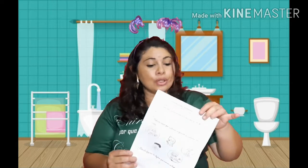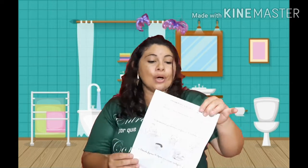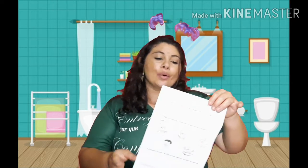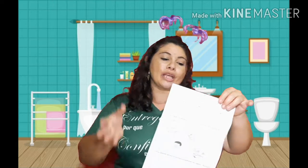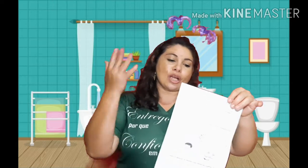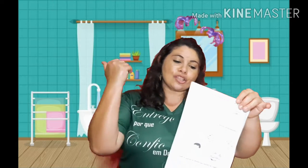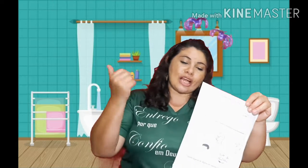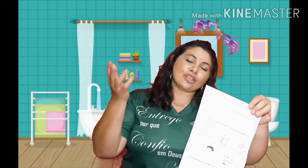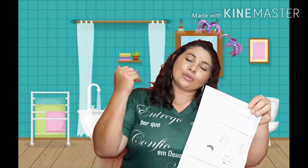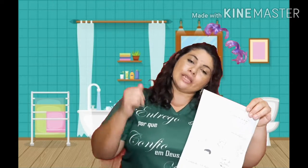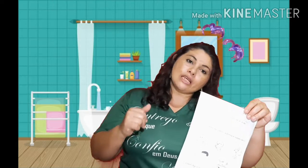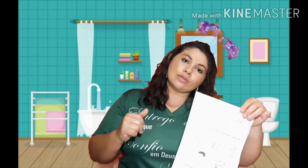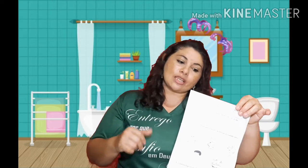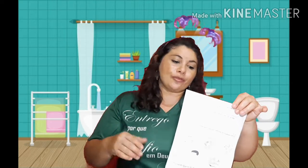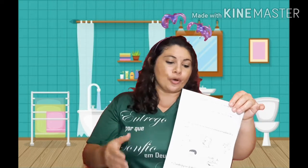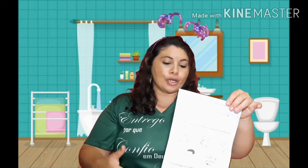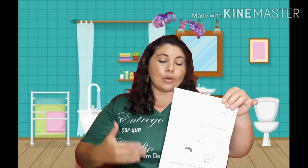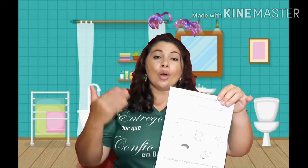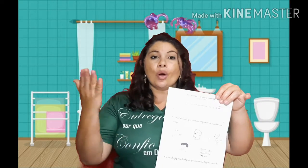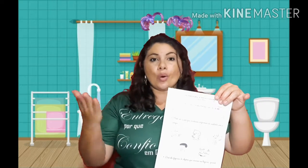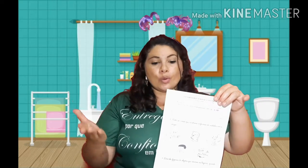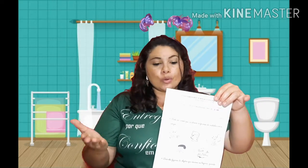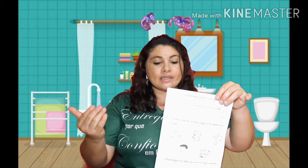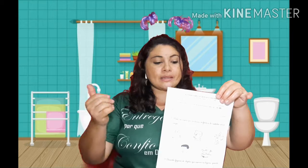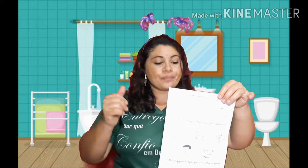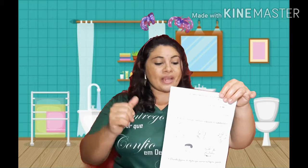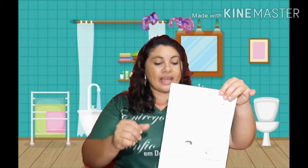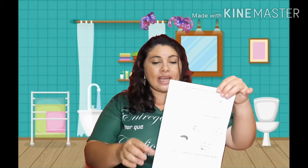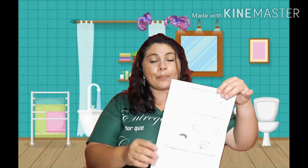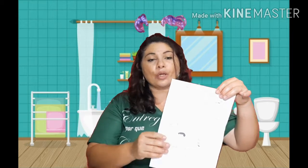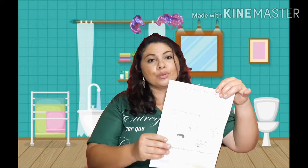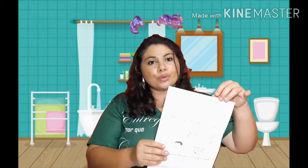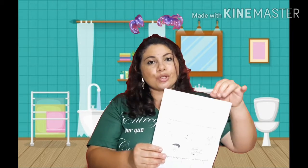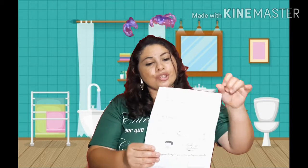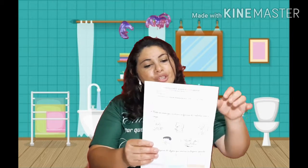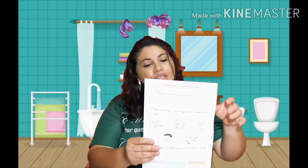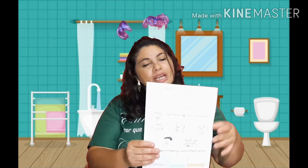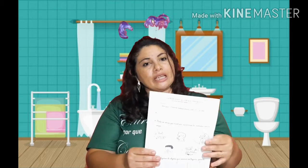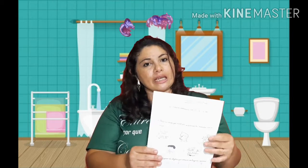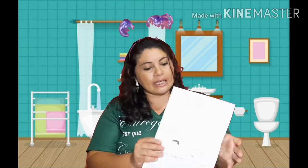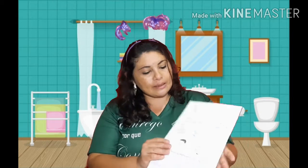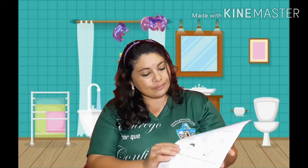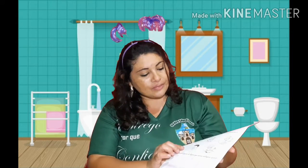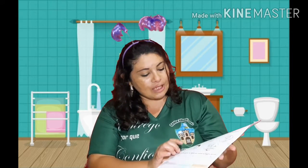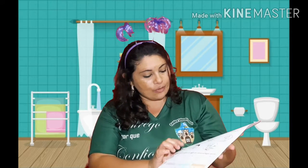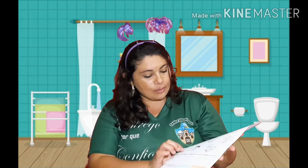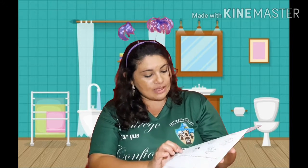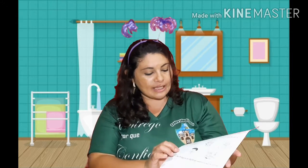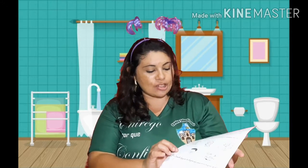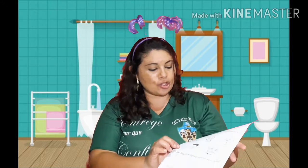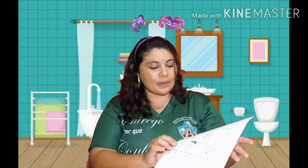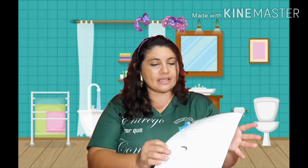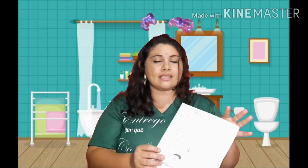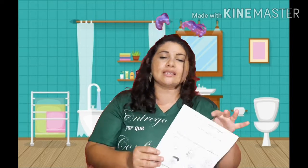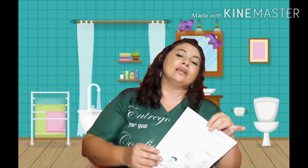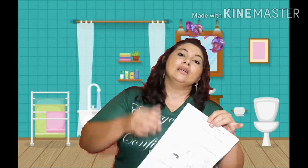Revisando o que nós já estudamos, que foram os produtos de higiene, né? Então vamos lá,